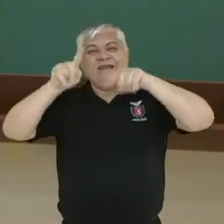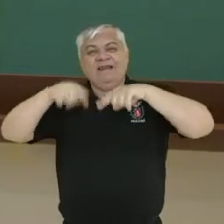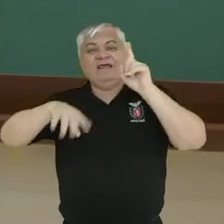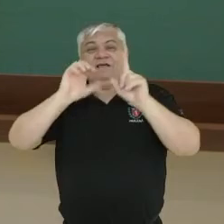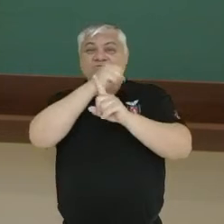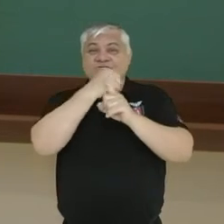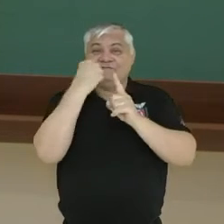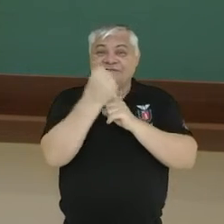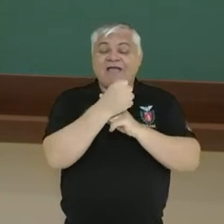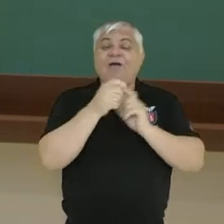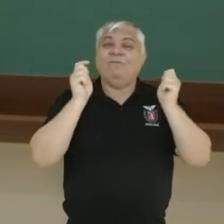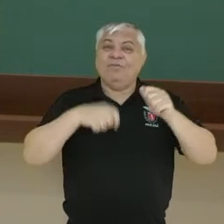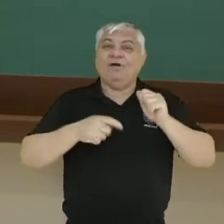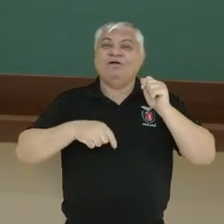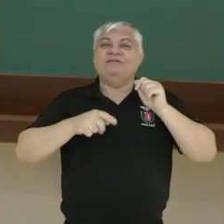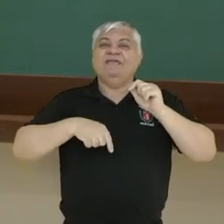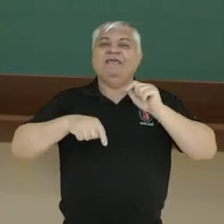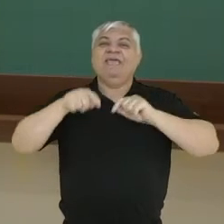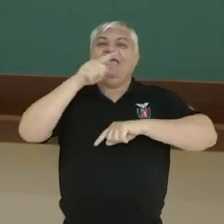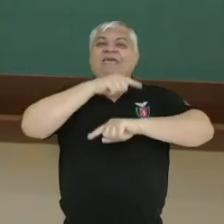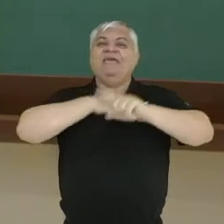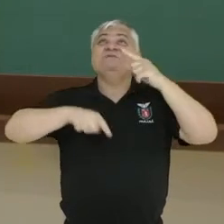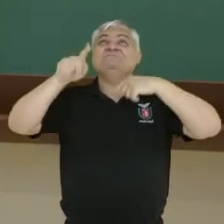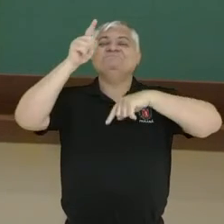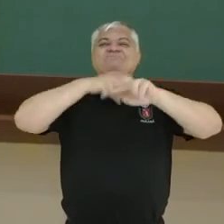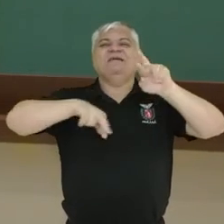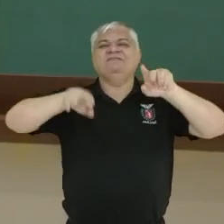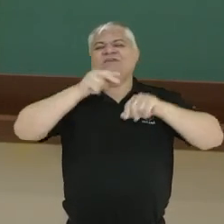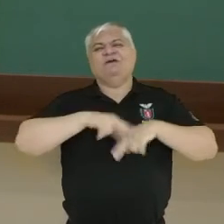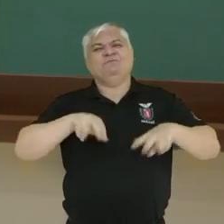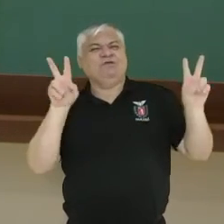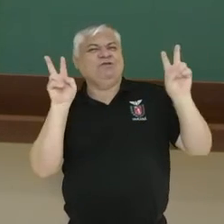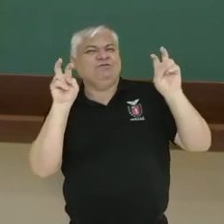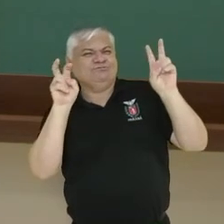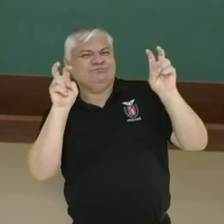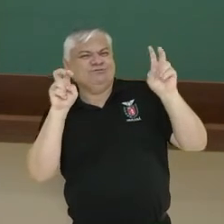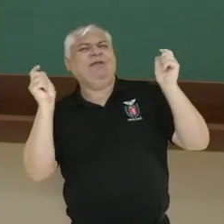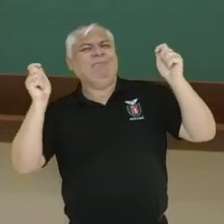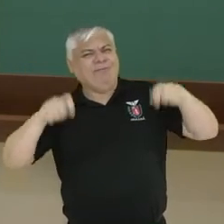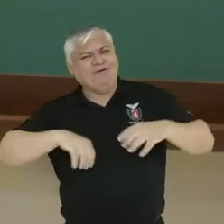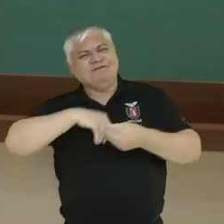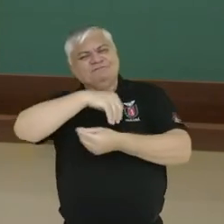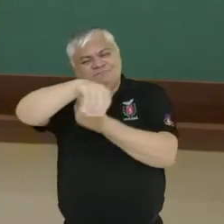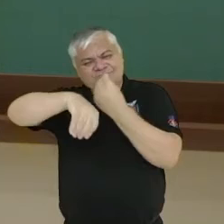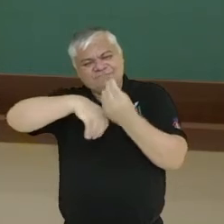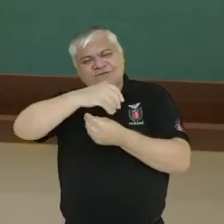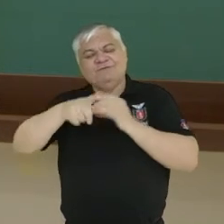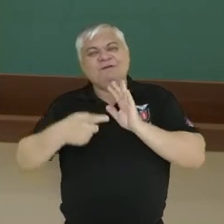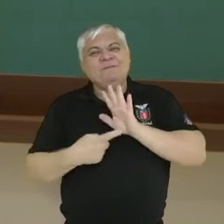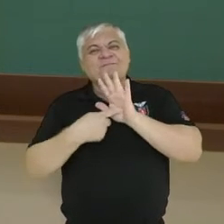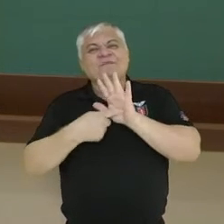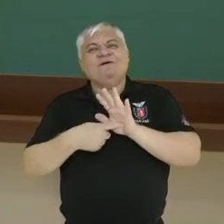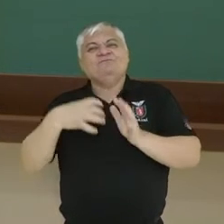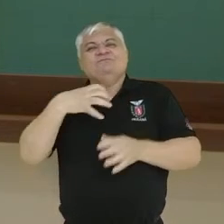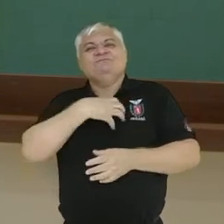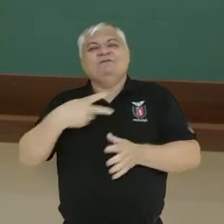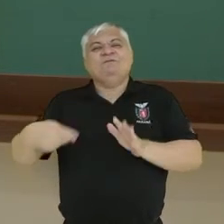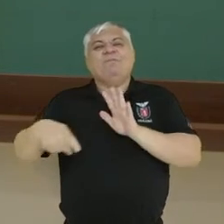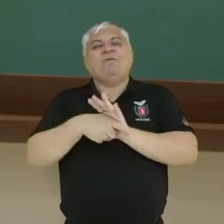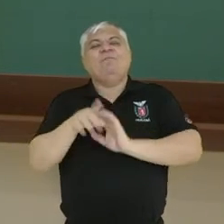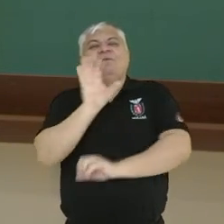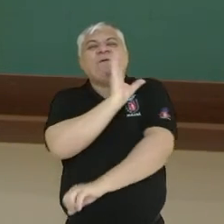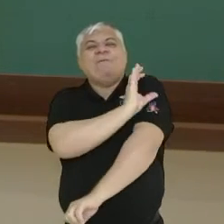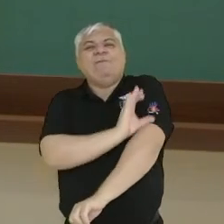variação regional, né, uma gíria, ou enfim, aquilo que representa o modo de agir, o